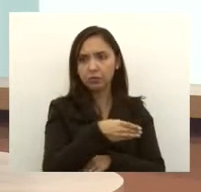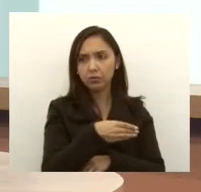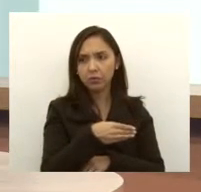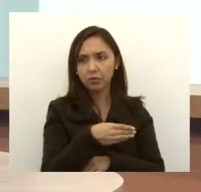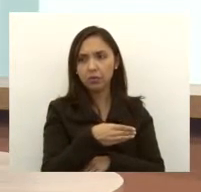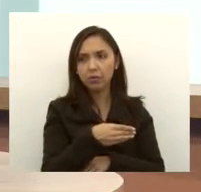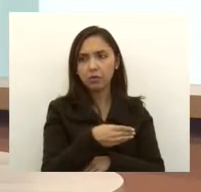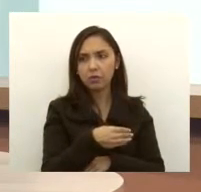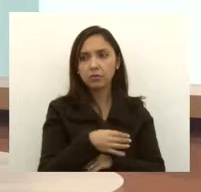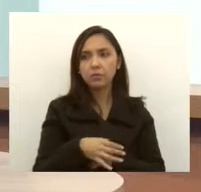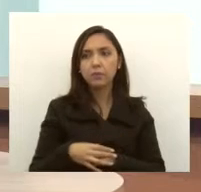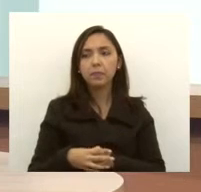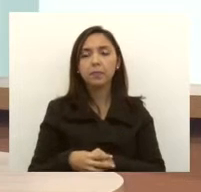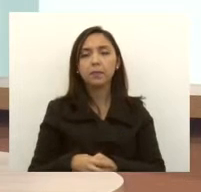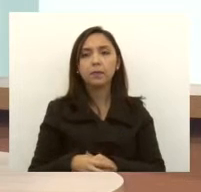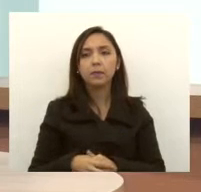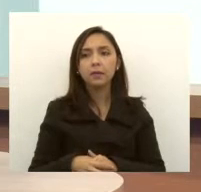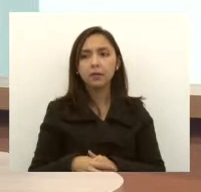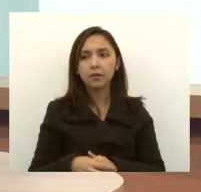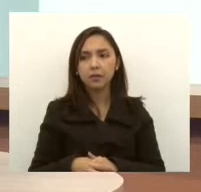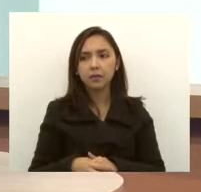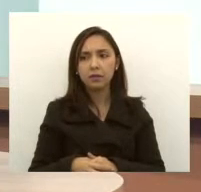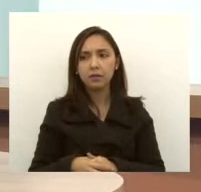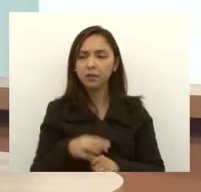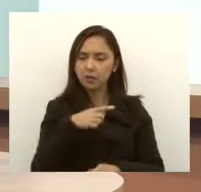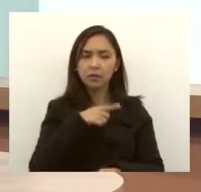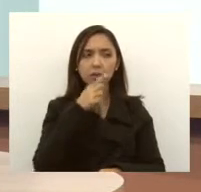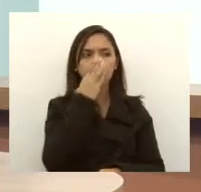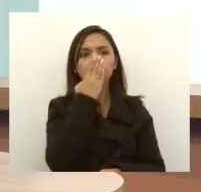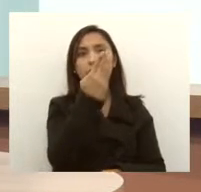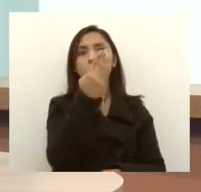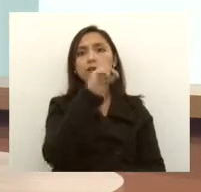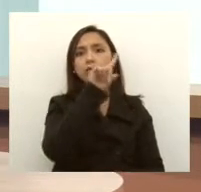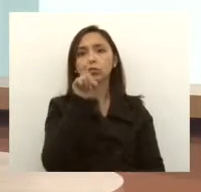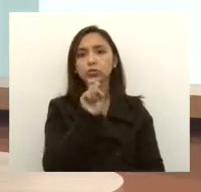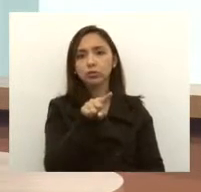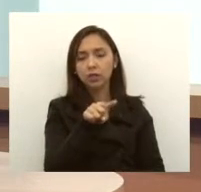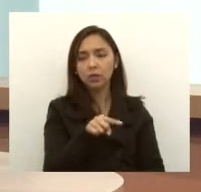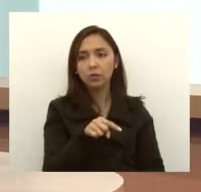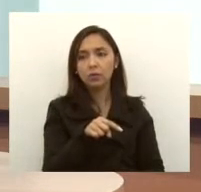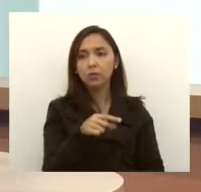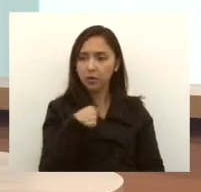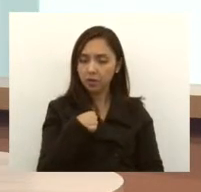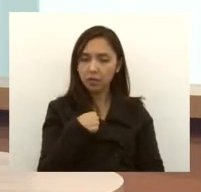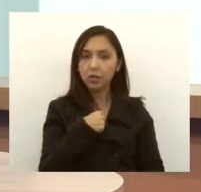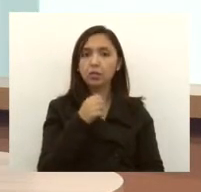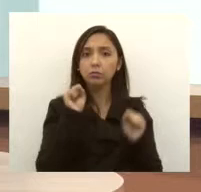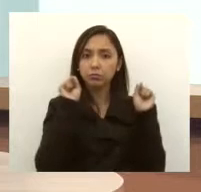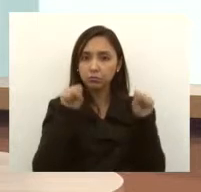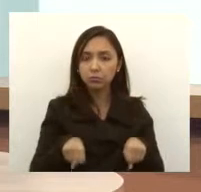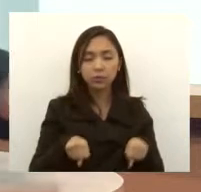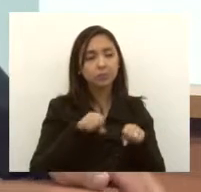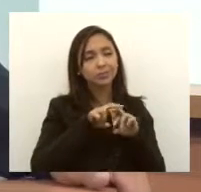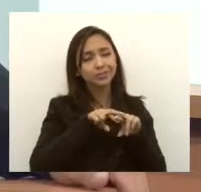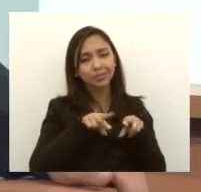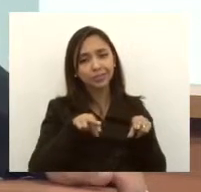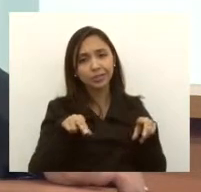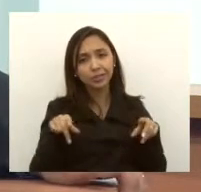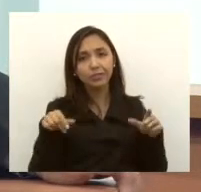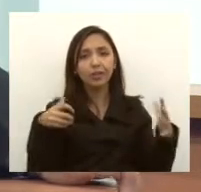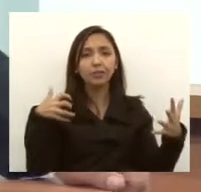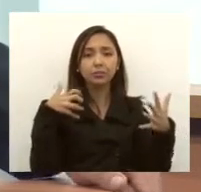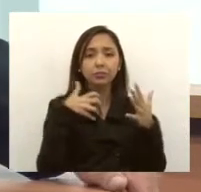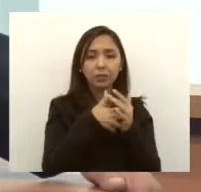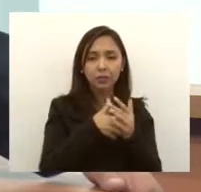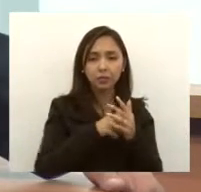de Deus Nipo-Brasileira, que está ali, quase em frente ao Itaú. Então eu sou testemunha de diversos